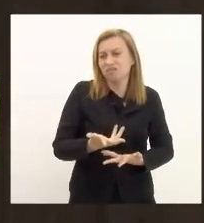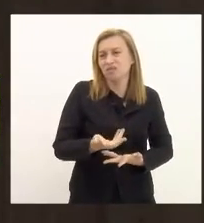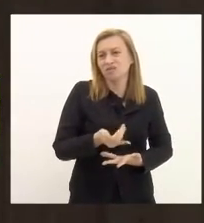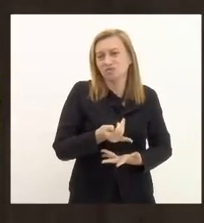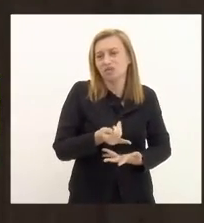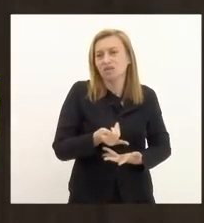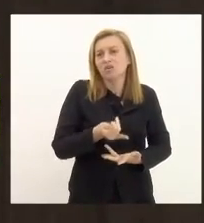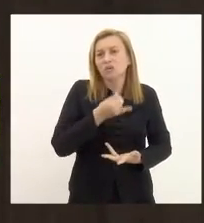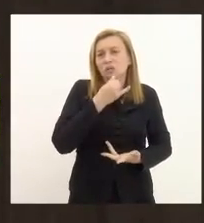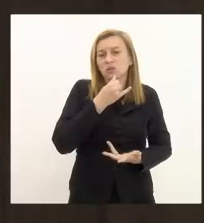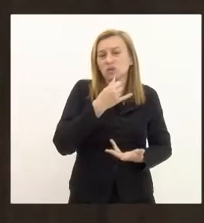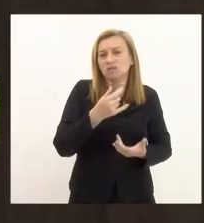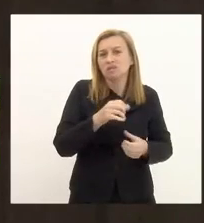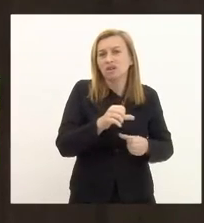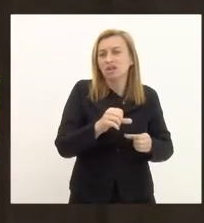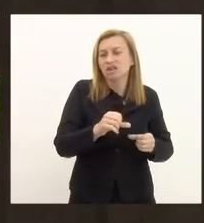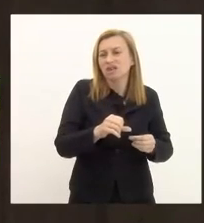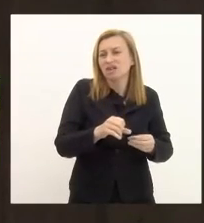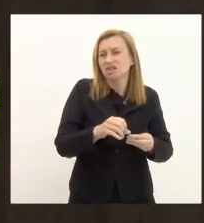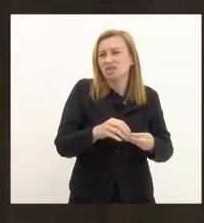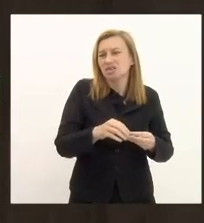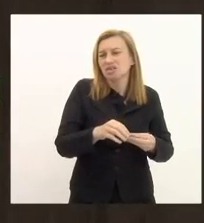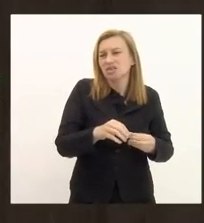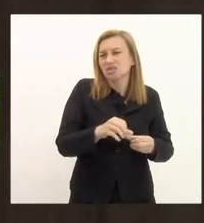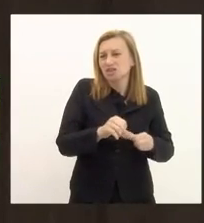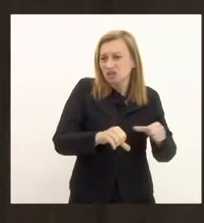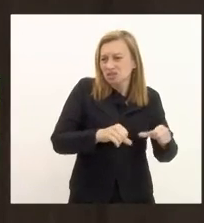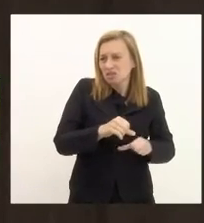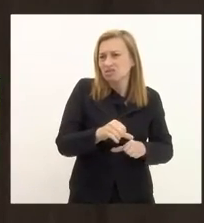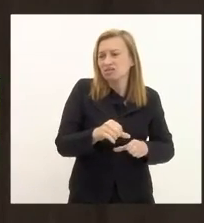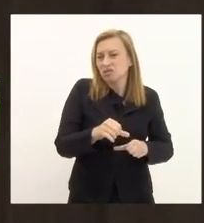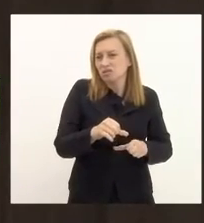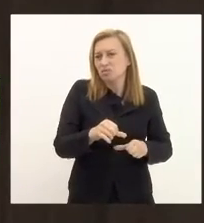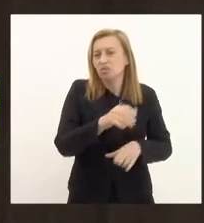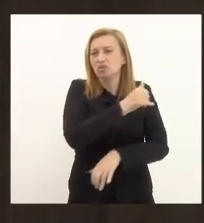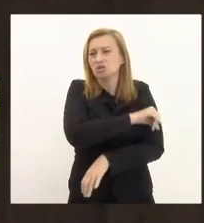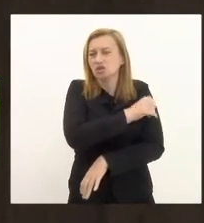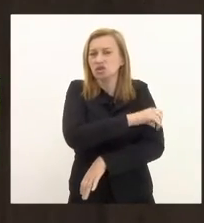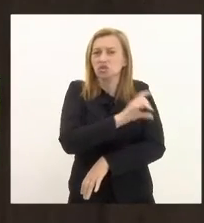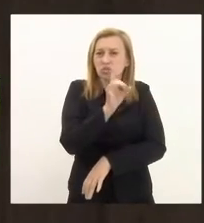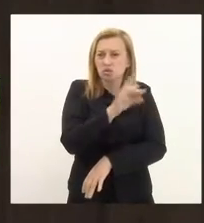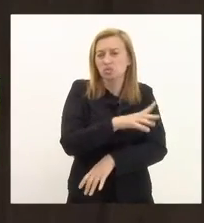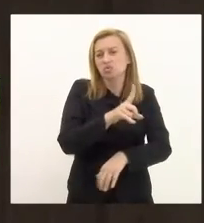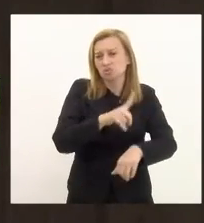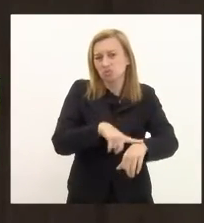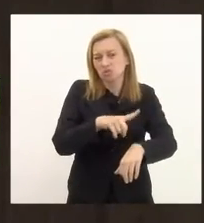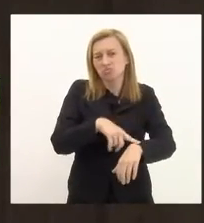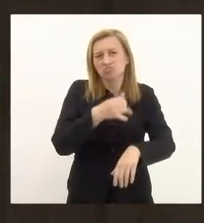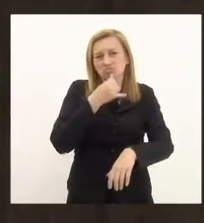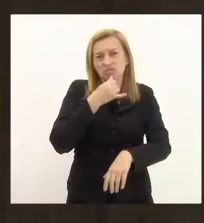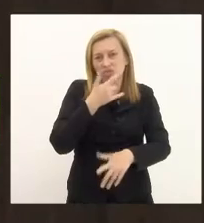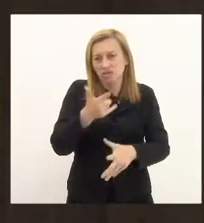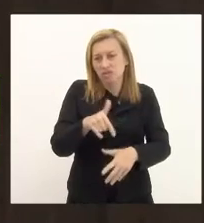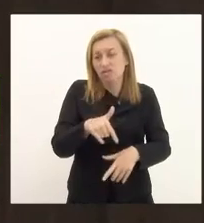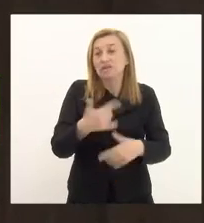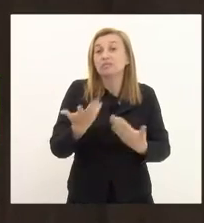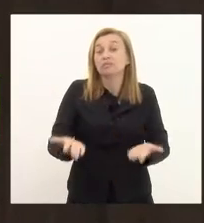O que que tá virando o Rio de Janeiro a todo custo nos últimos nas últimas décadas é